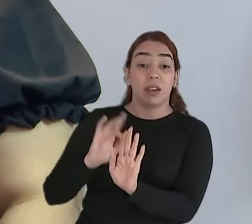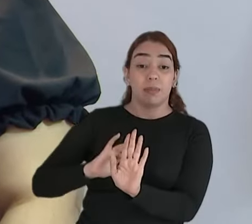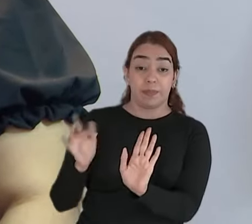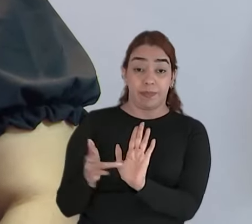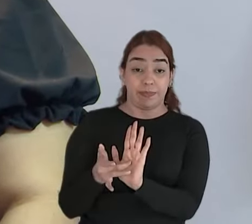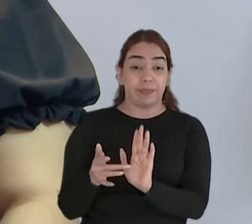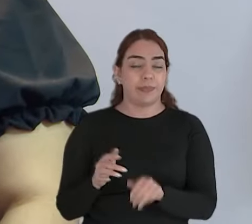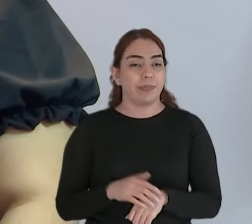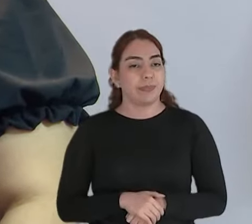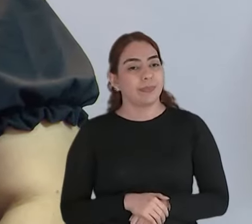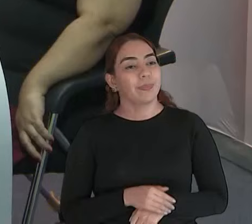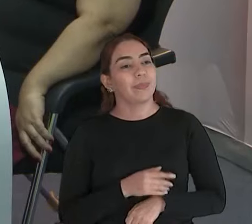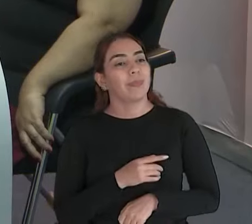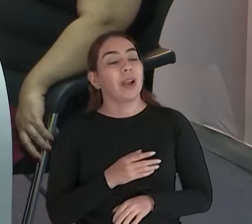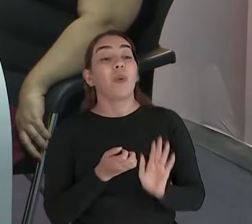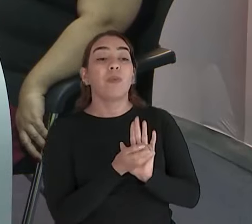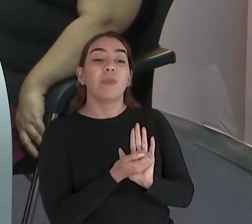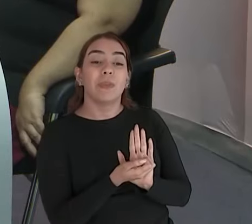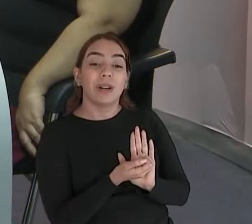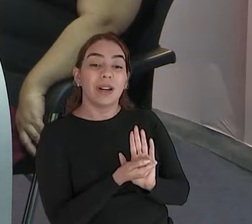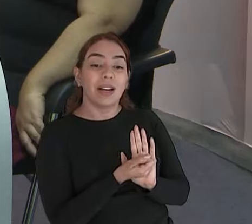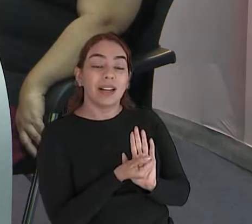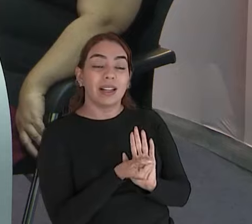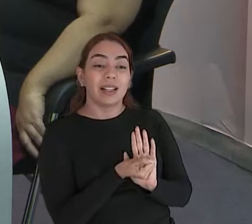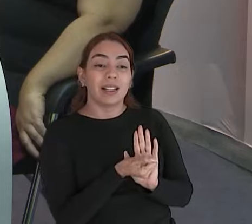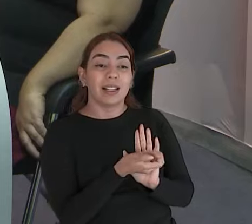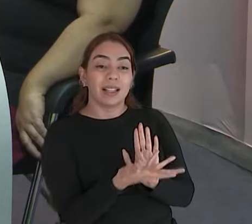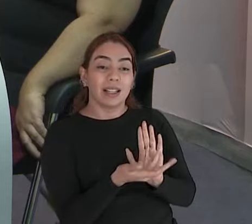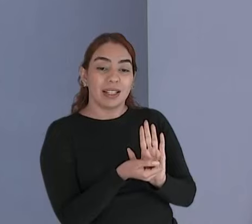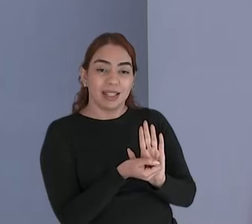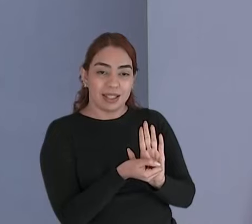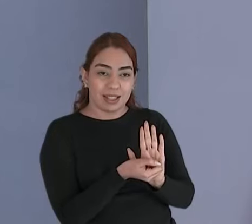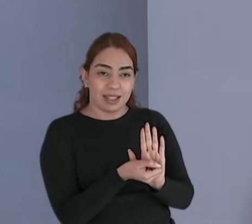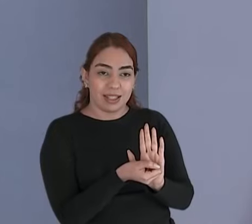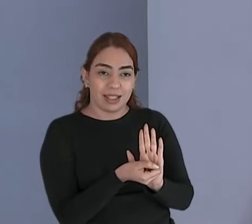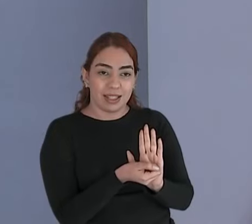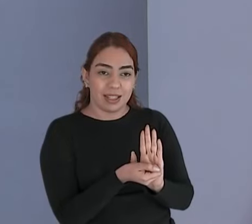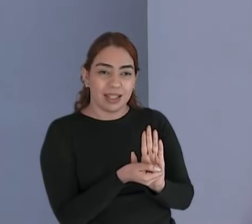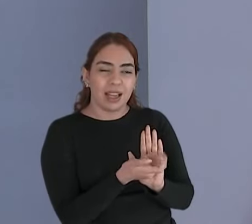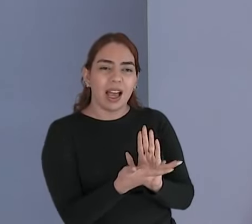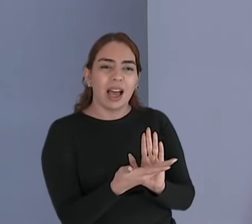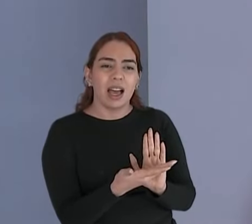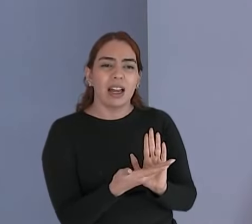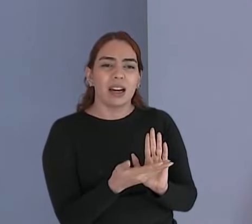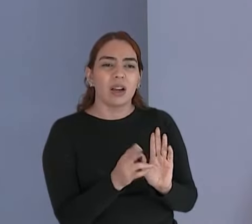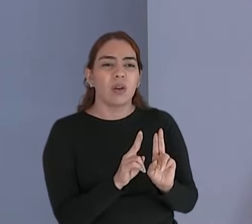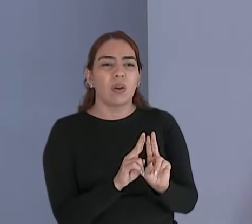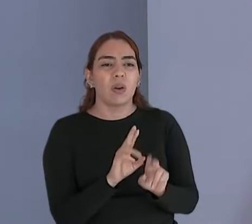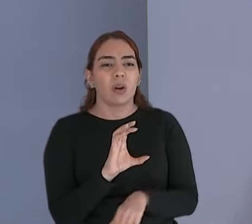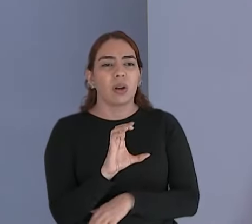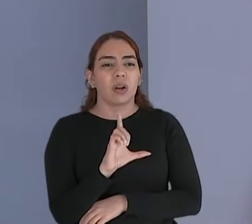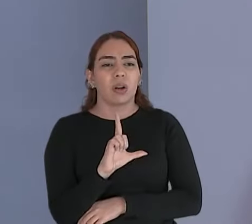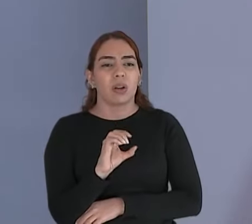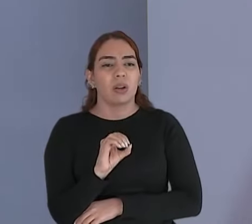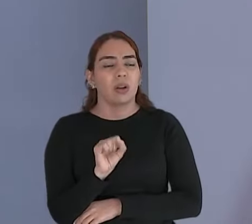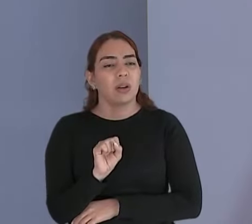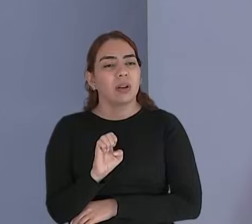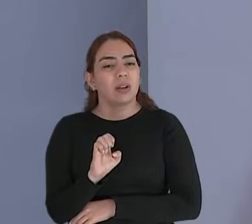tem um personagem numa série na Netflix, que naquela The Chosen, né, que são os discípulos de Jesus, que ele tem exatamente essa... Ele